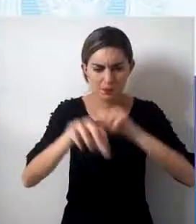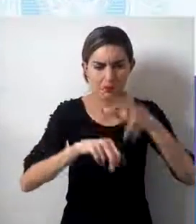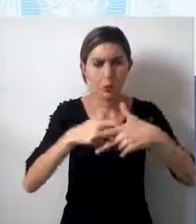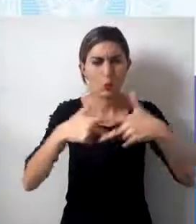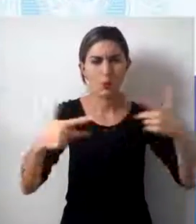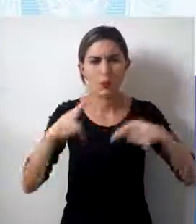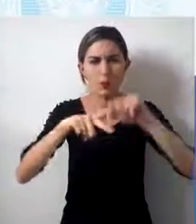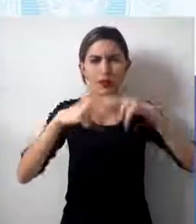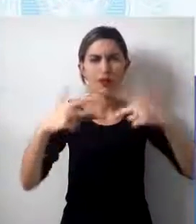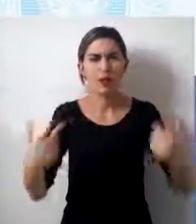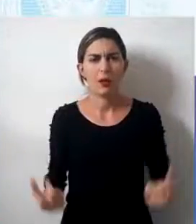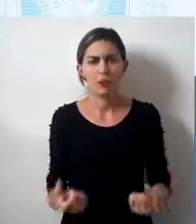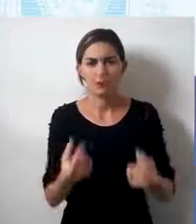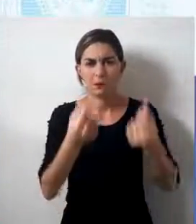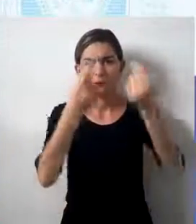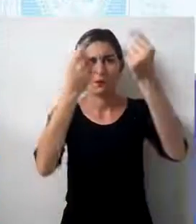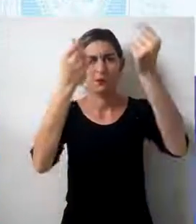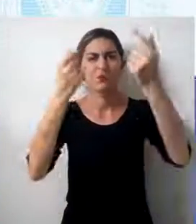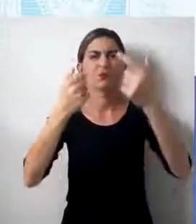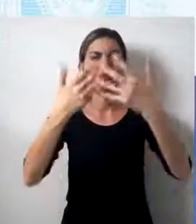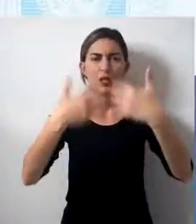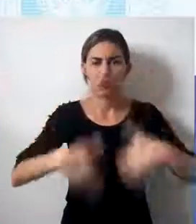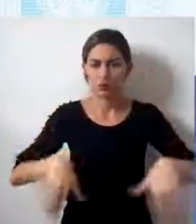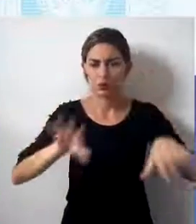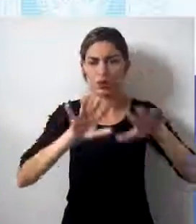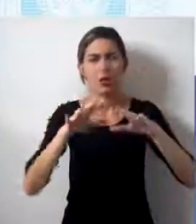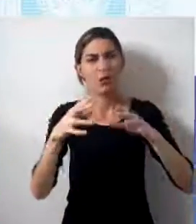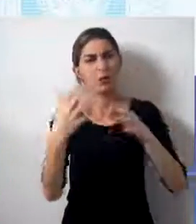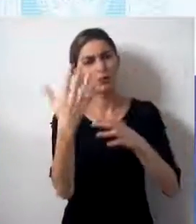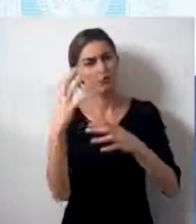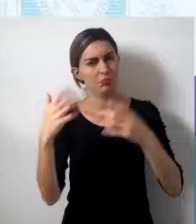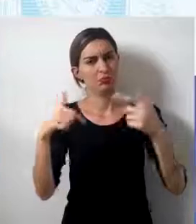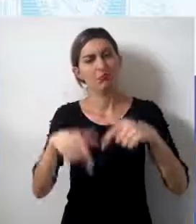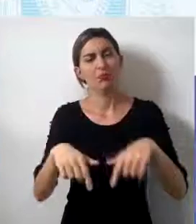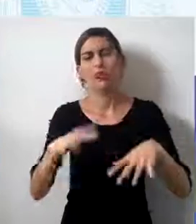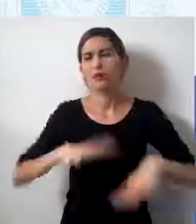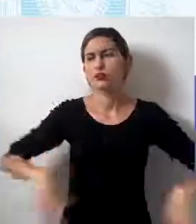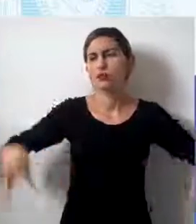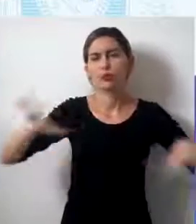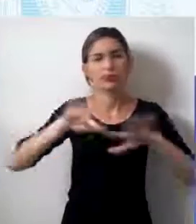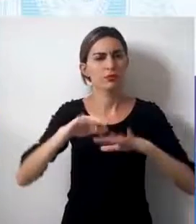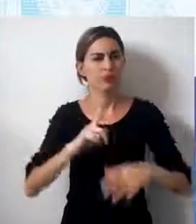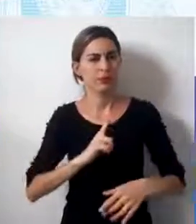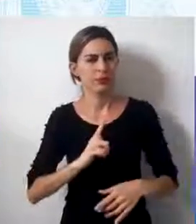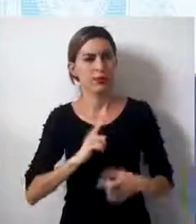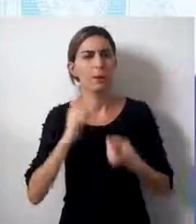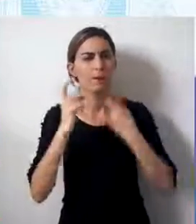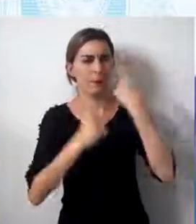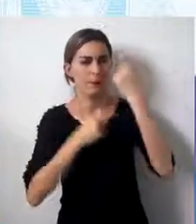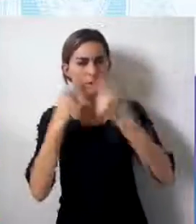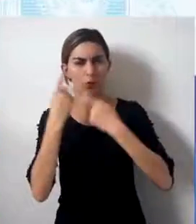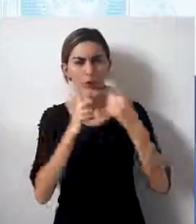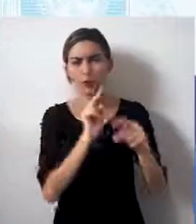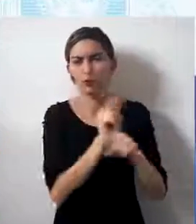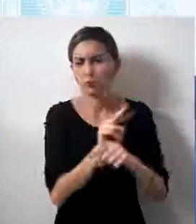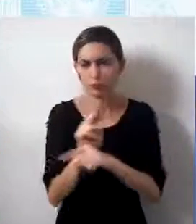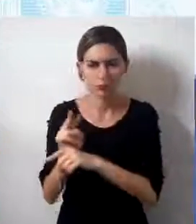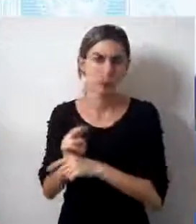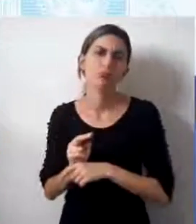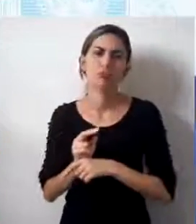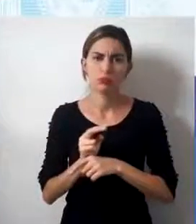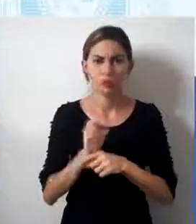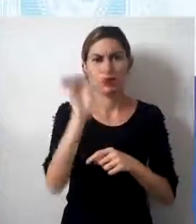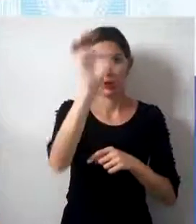se retirar as riquezas minerais naturais daquele espaço, né? Então havia essa preocupação